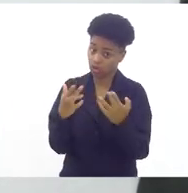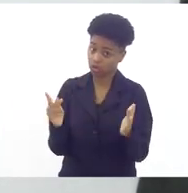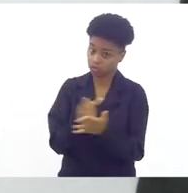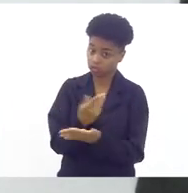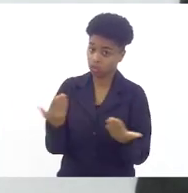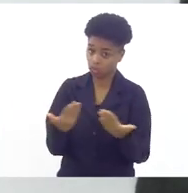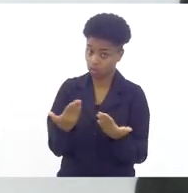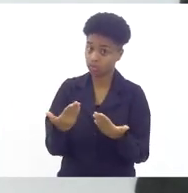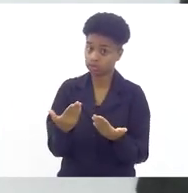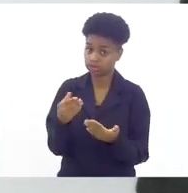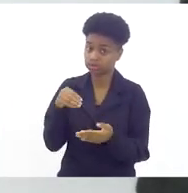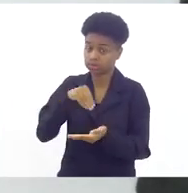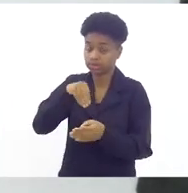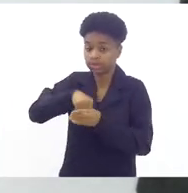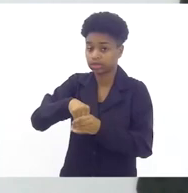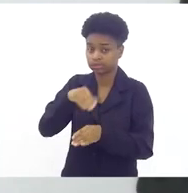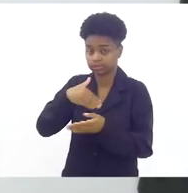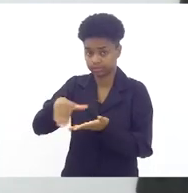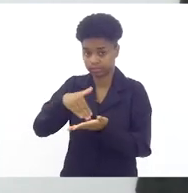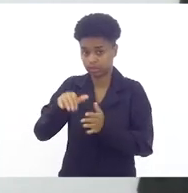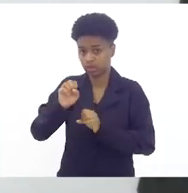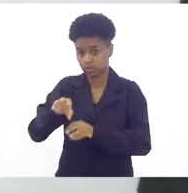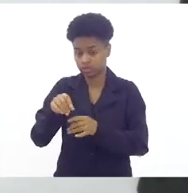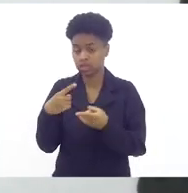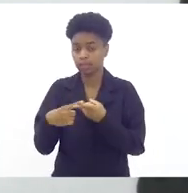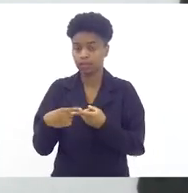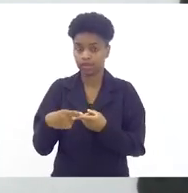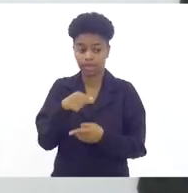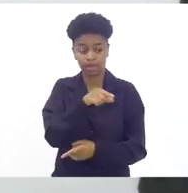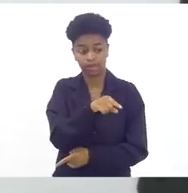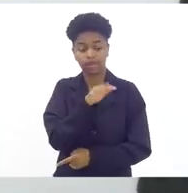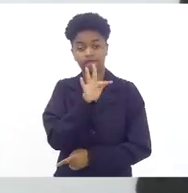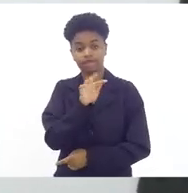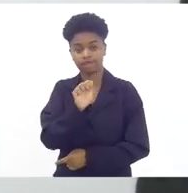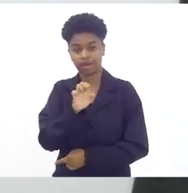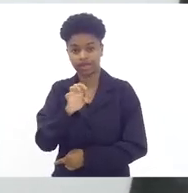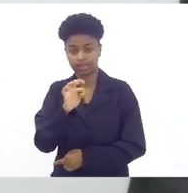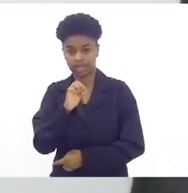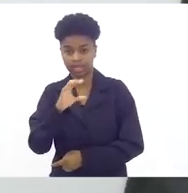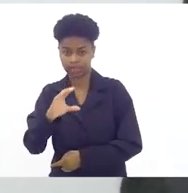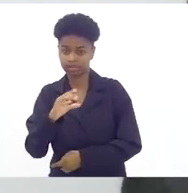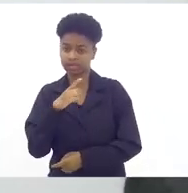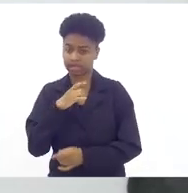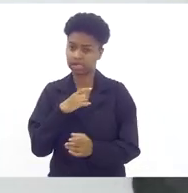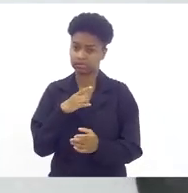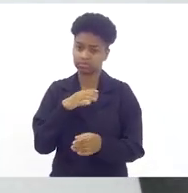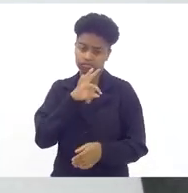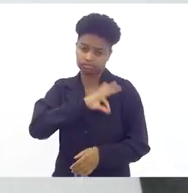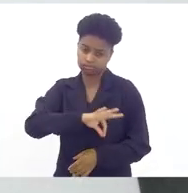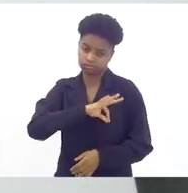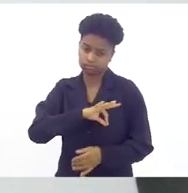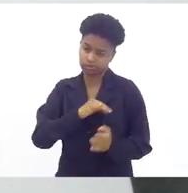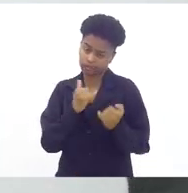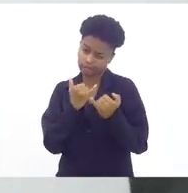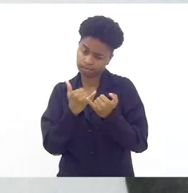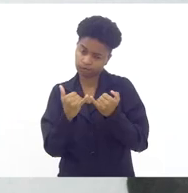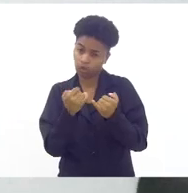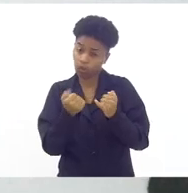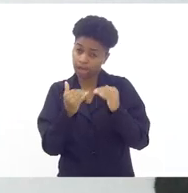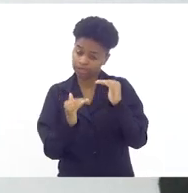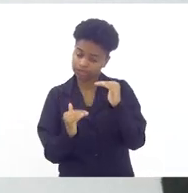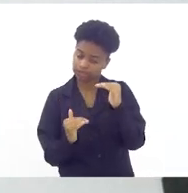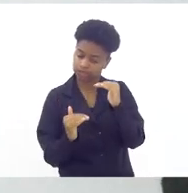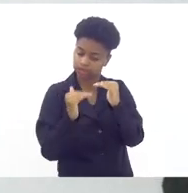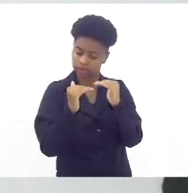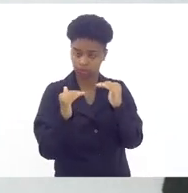no âmbito da Seduc a gente tem na FAETEC um salário um pouco mais próximo do piso isso tem que nos facilitar a garantir